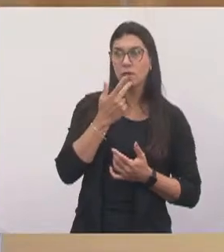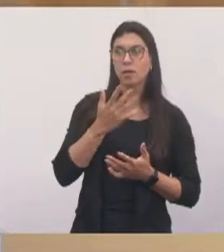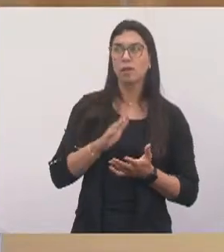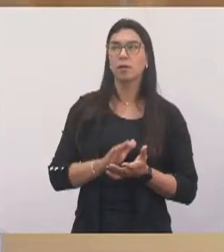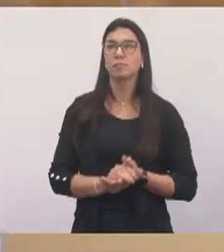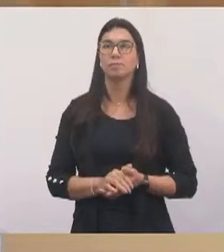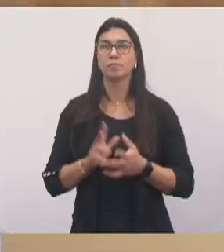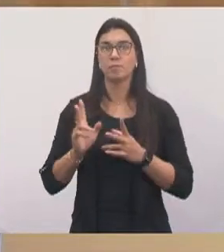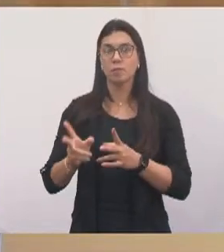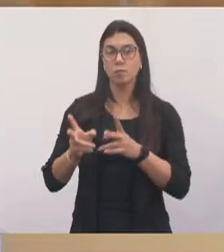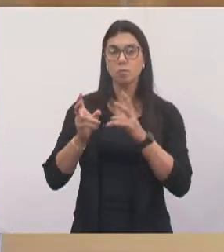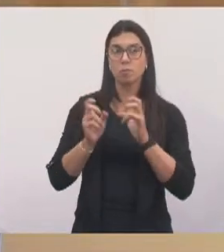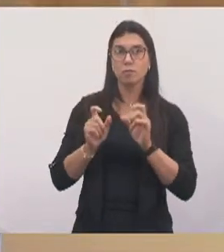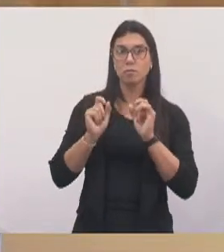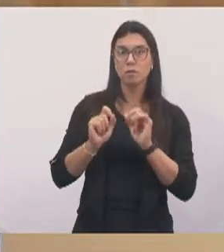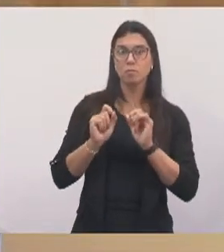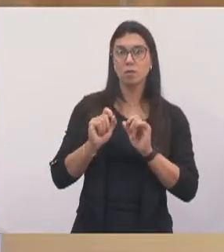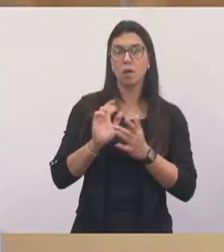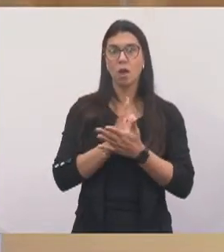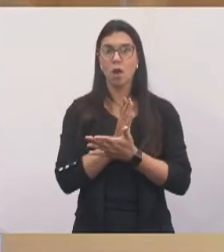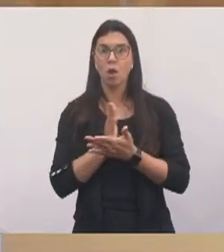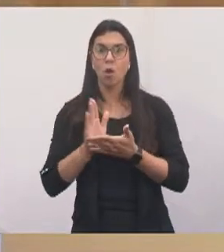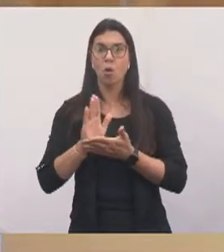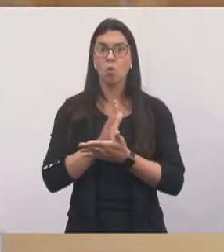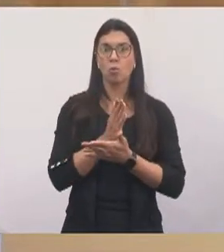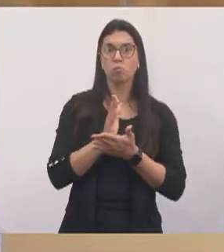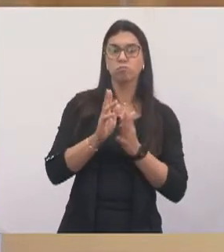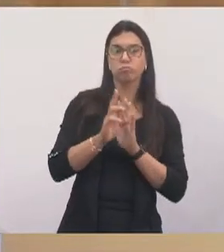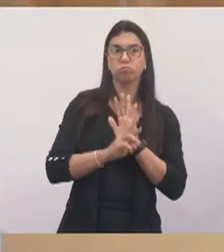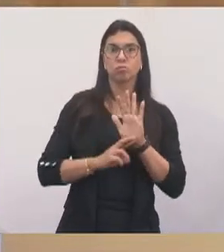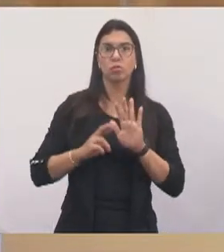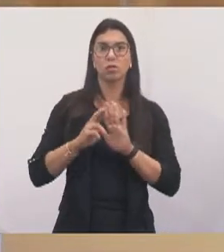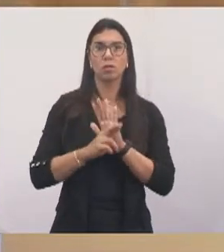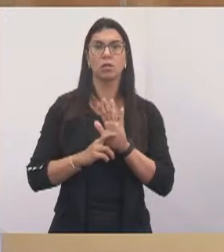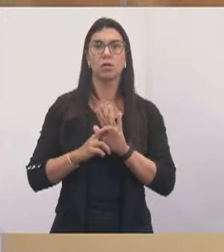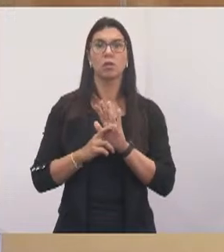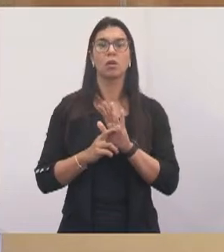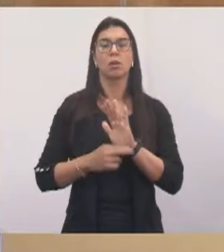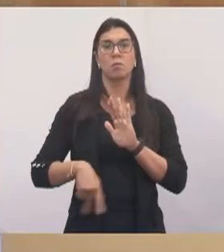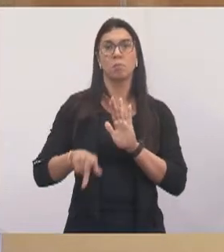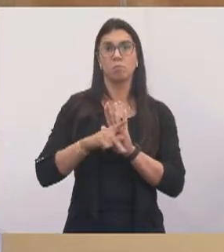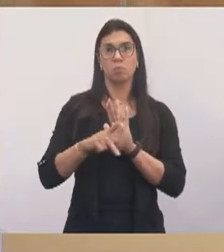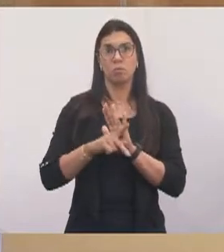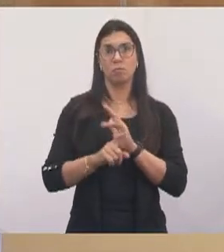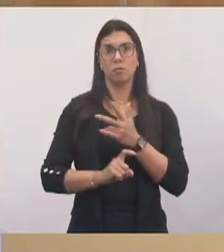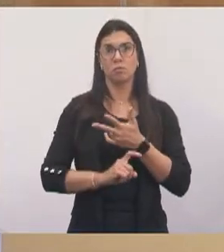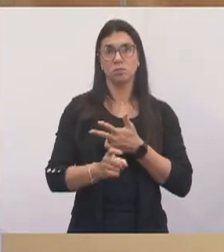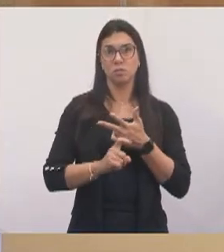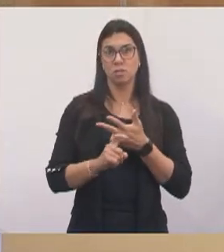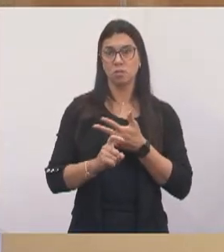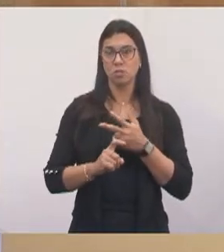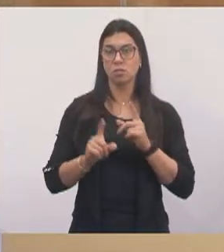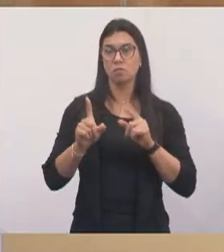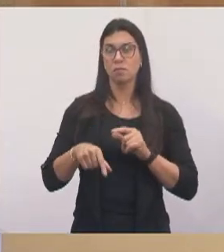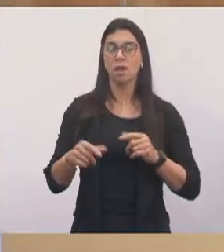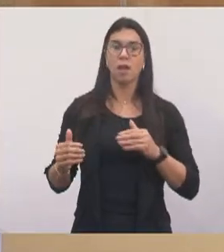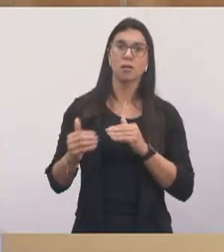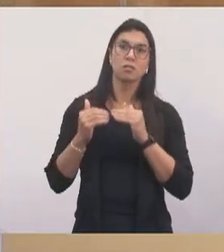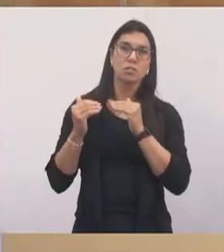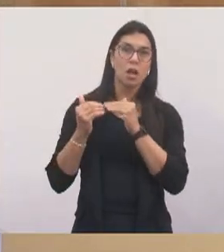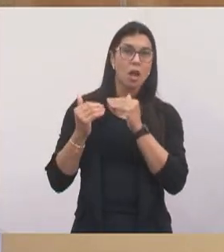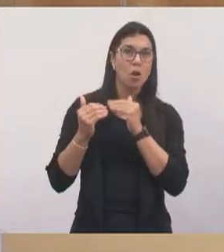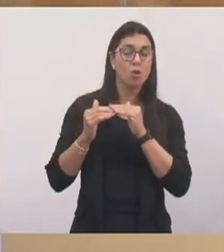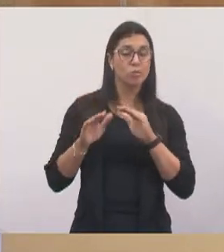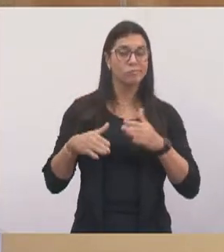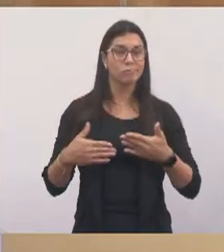gente percebe que algumas análises jurídicas vindo do Executivo é de acordo com a conveniência e,